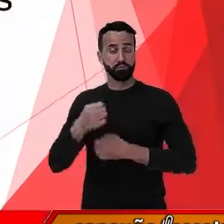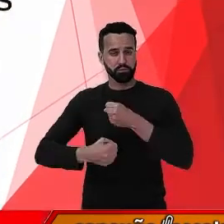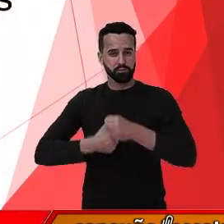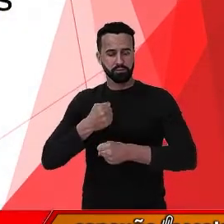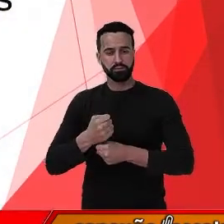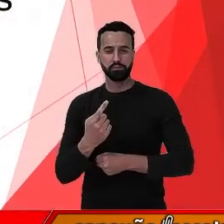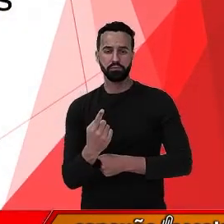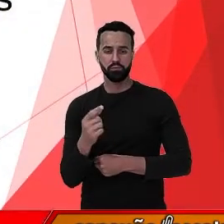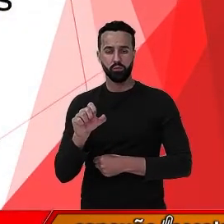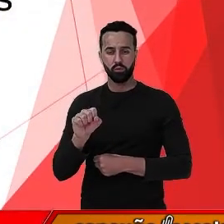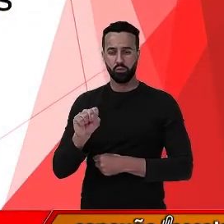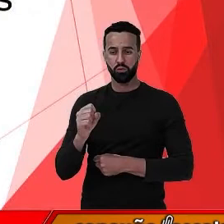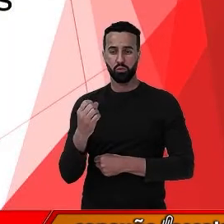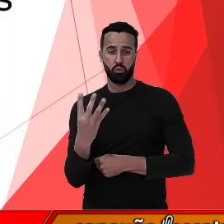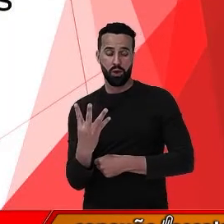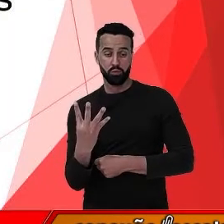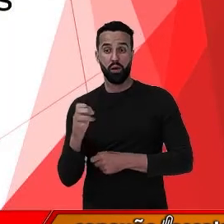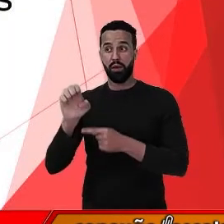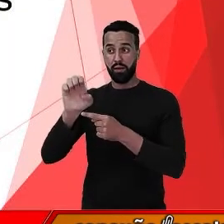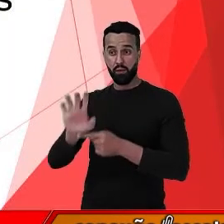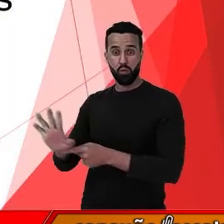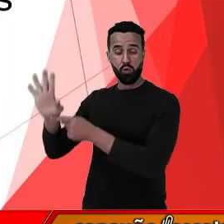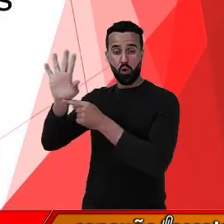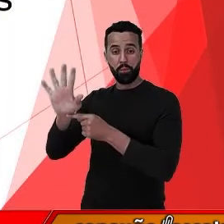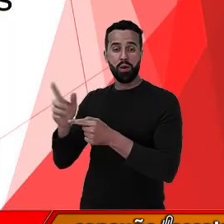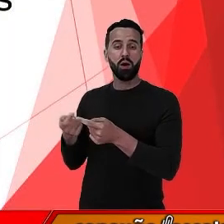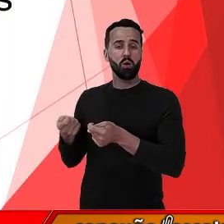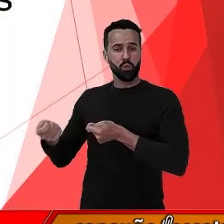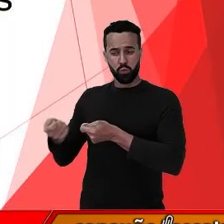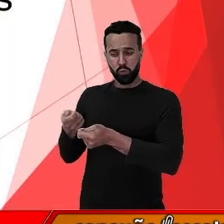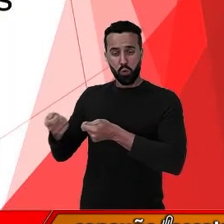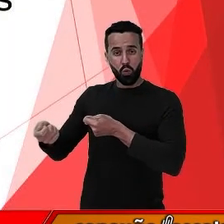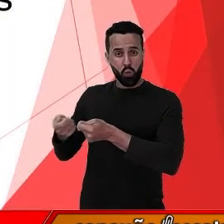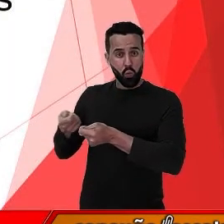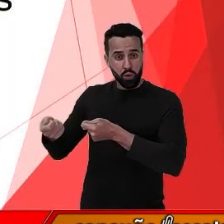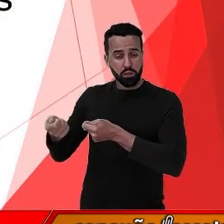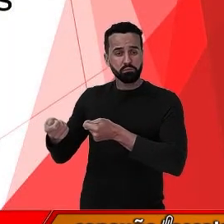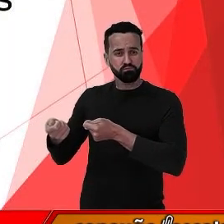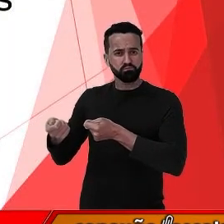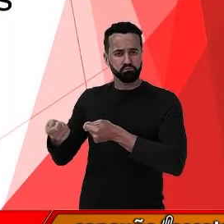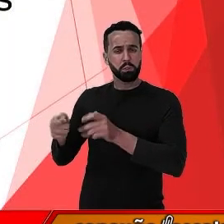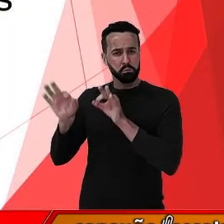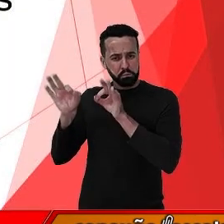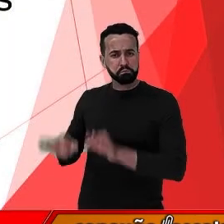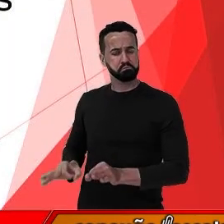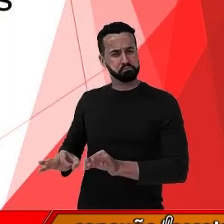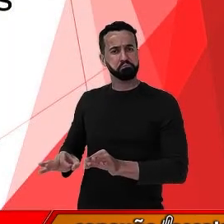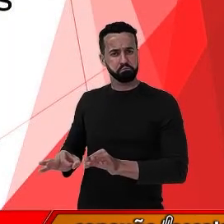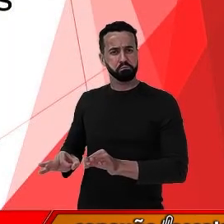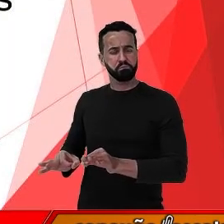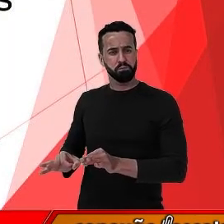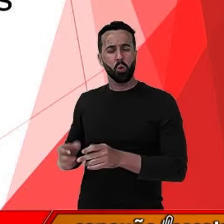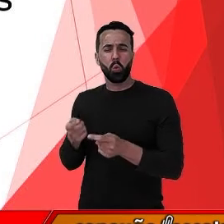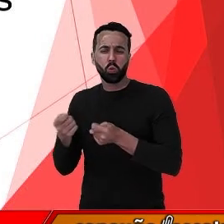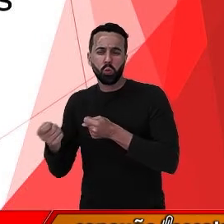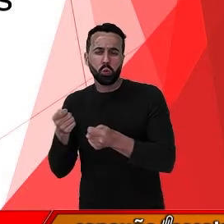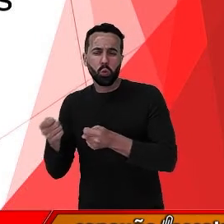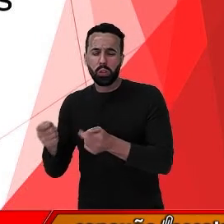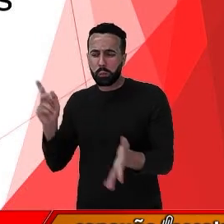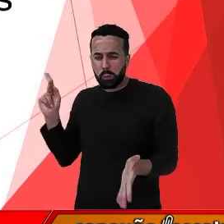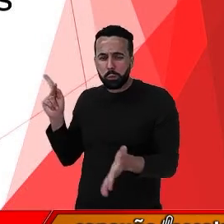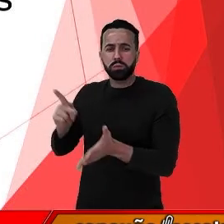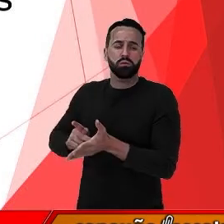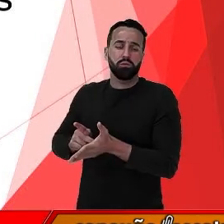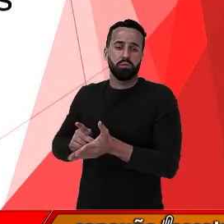1884, a Europa vai estabelecer um controle formal do território africano. Esse controle formal vai se dar